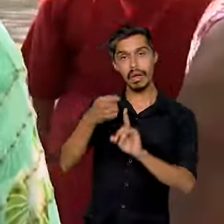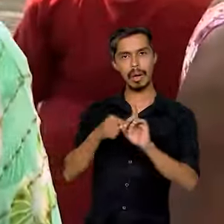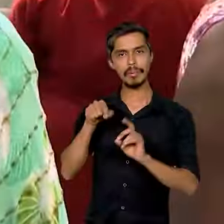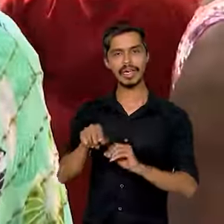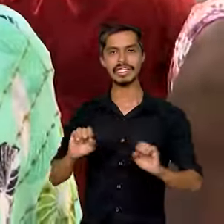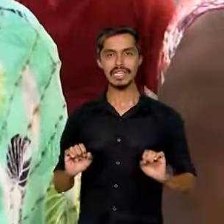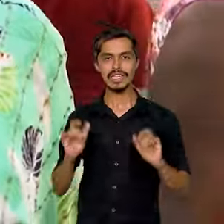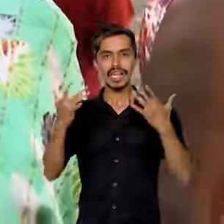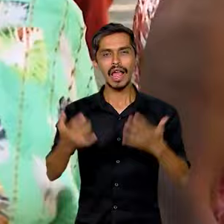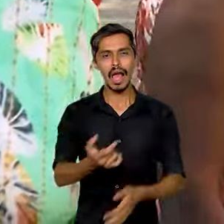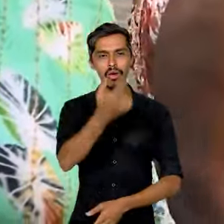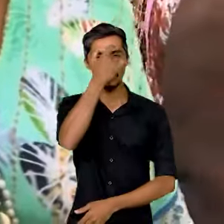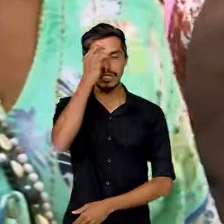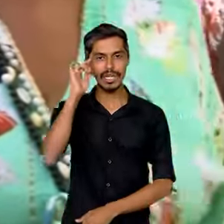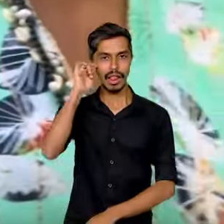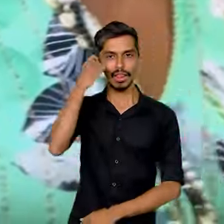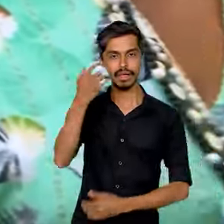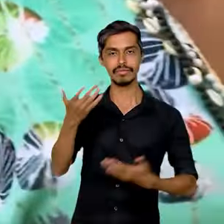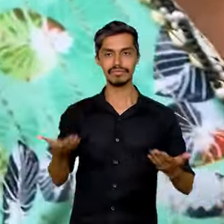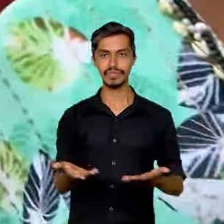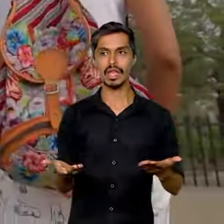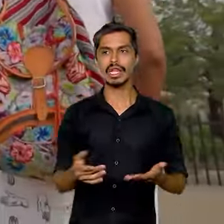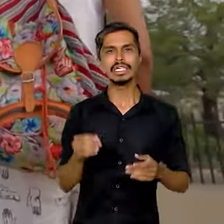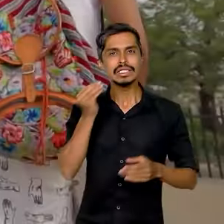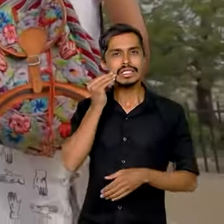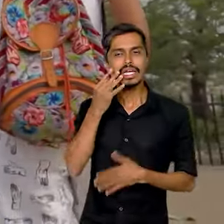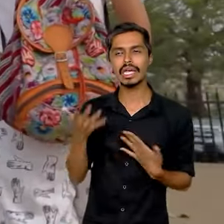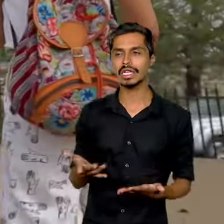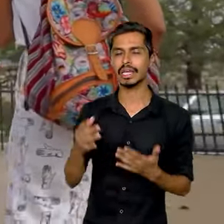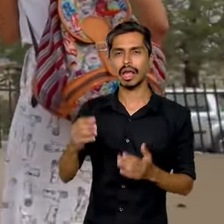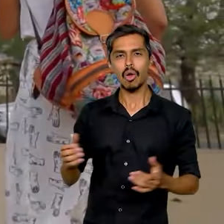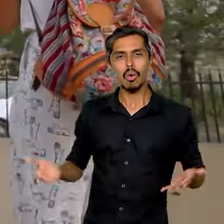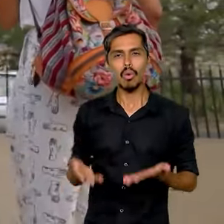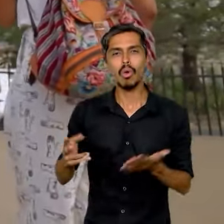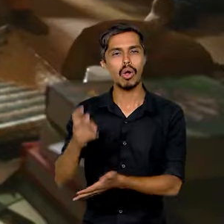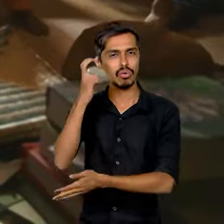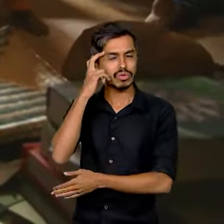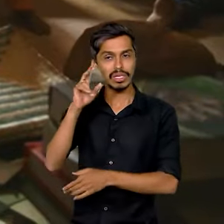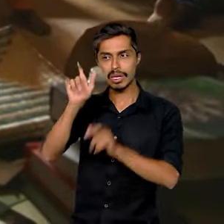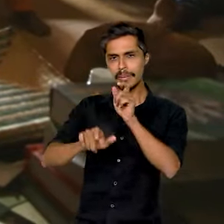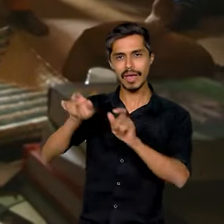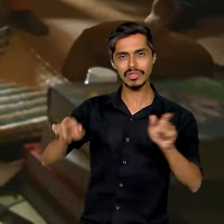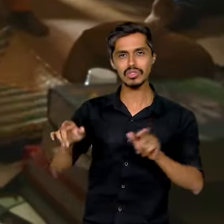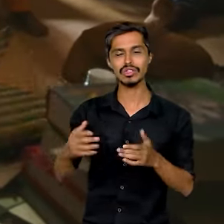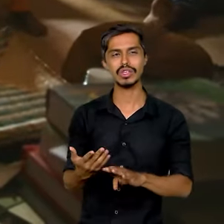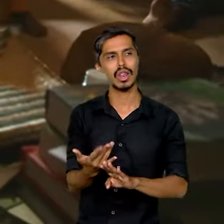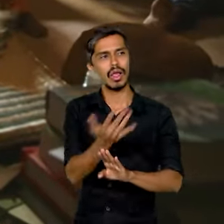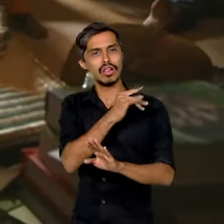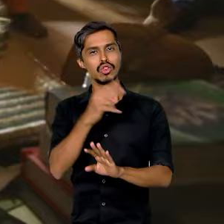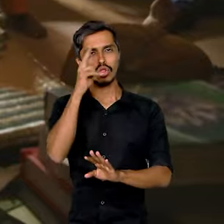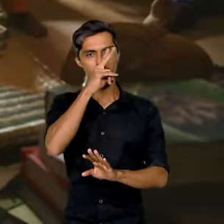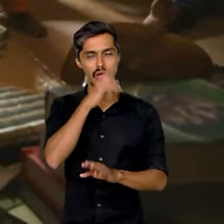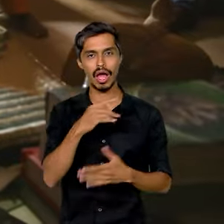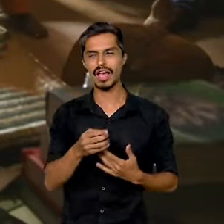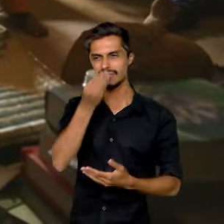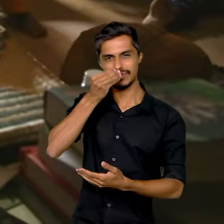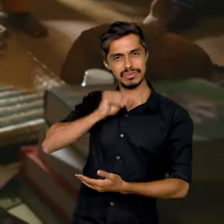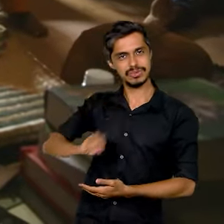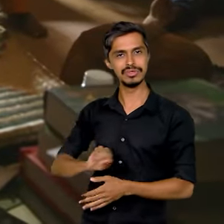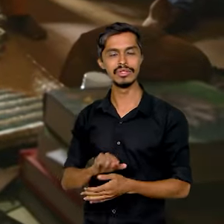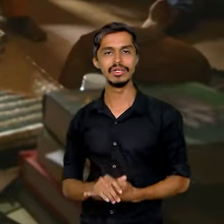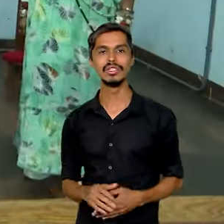Novembro é um mês onde se celebra a consciência negra. Se tenta valorizar uma cultura e pessoas que ao longo da nossa história